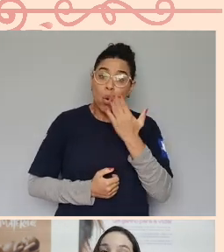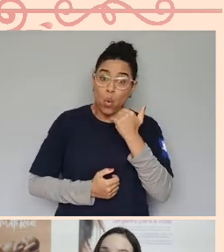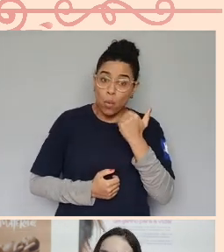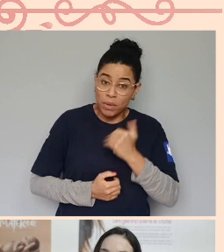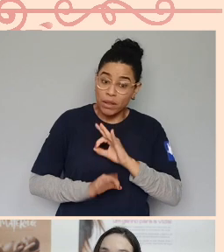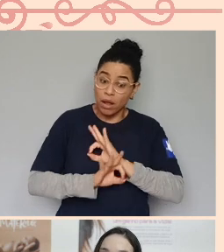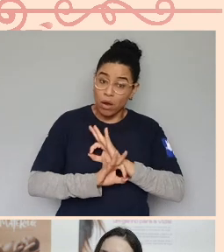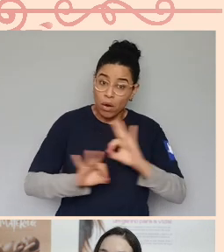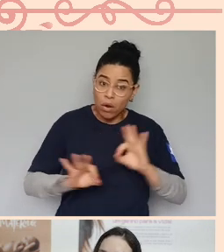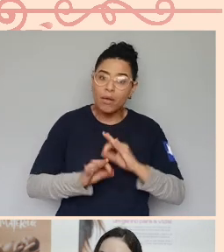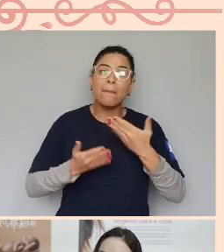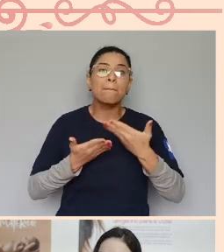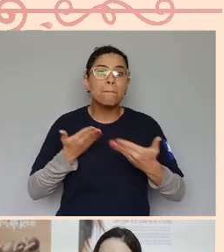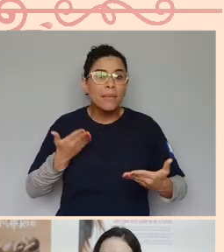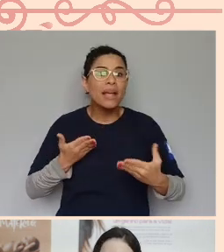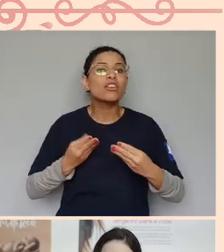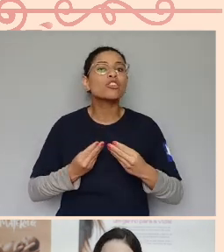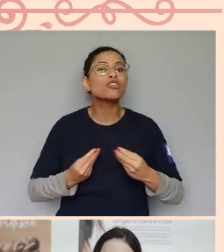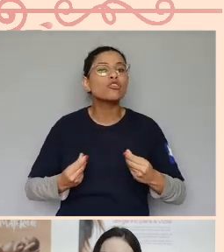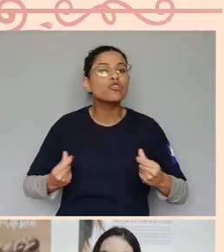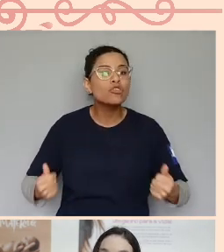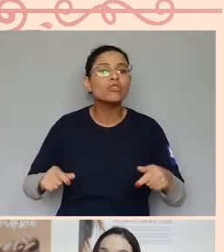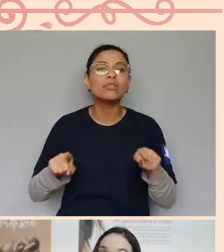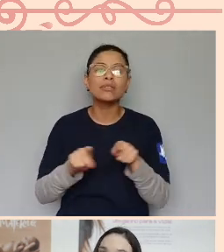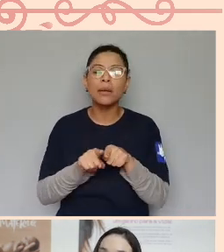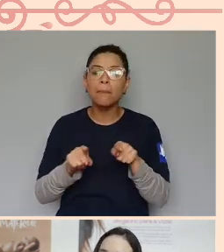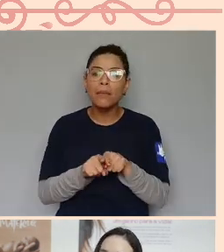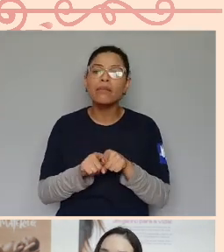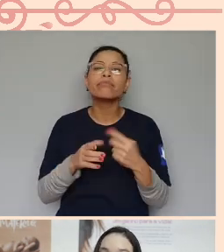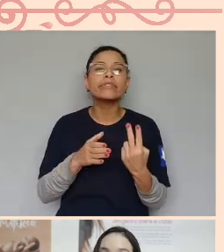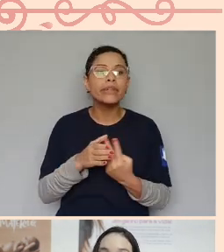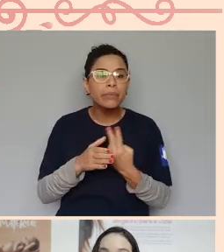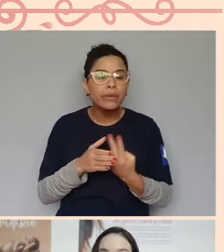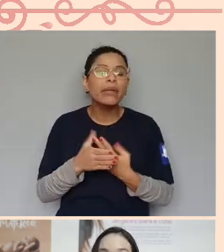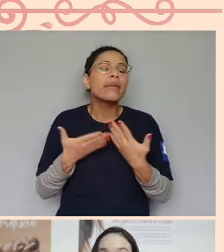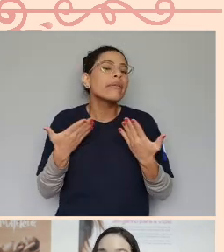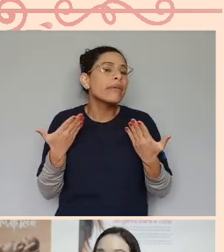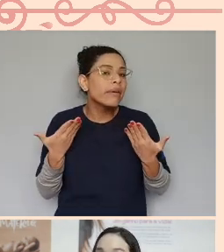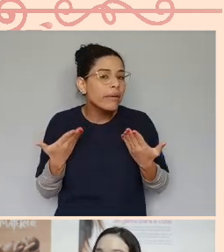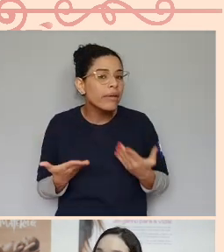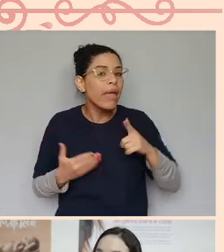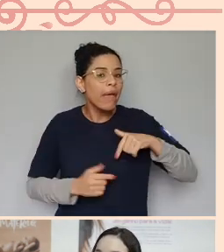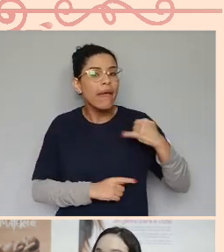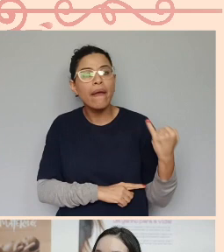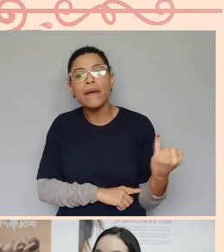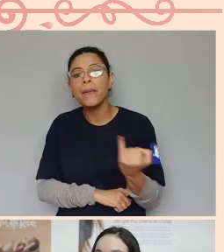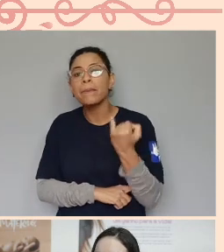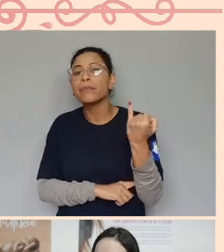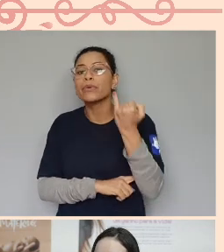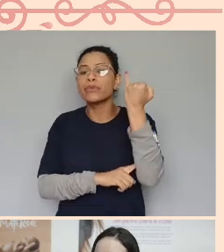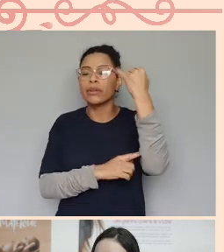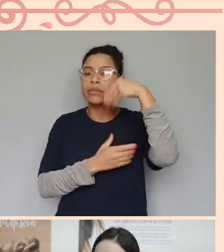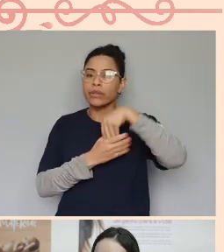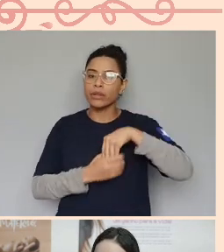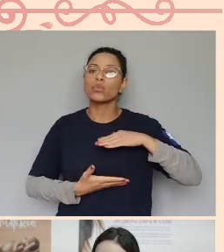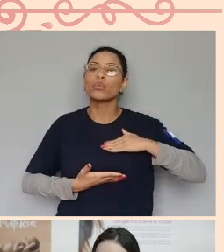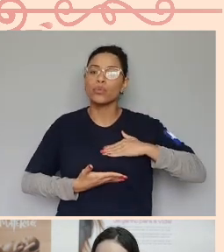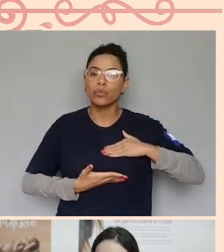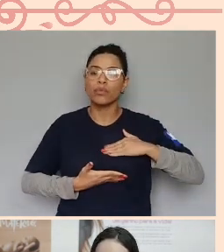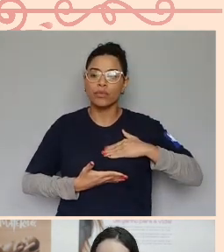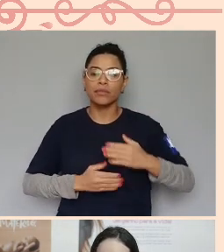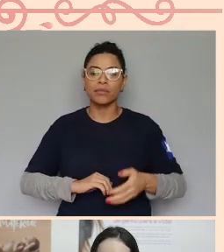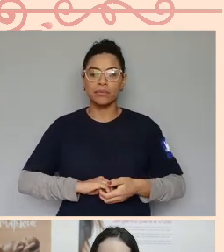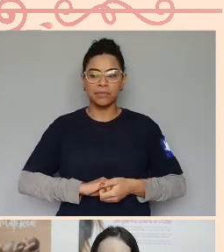balanceada, vai se acabar perdendo também nutrientes e tem uma menor absorção dos nutrientes que são muito importantes, que também estão presentes no leite.